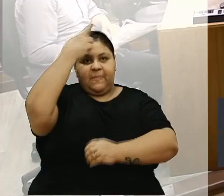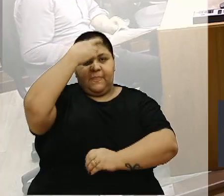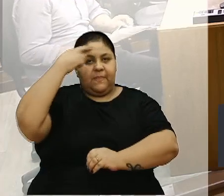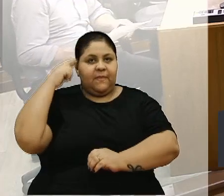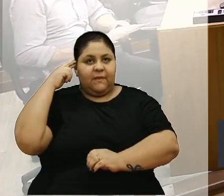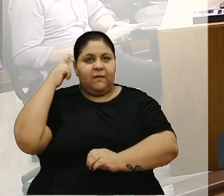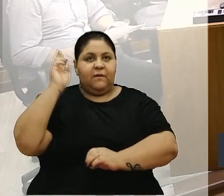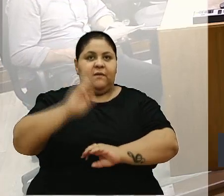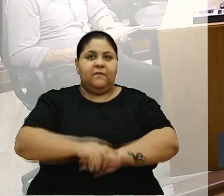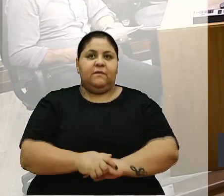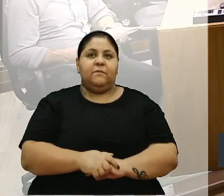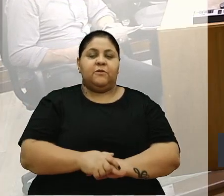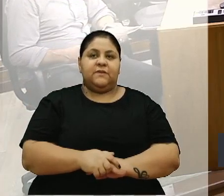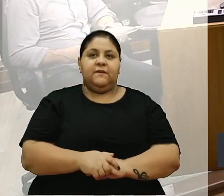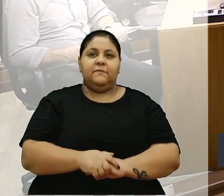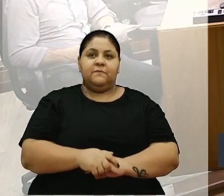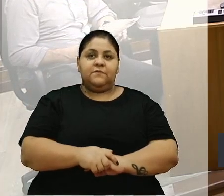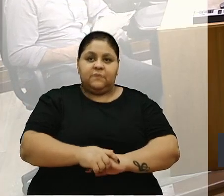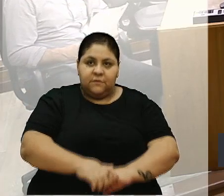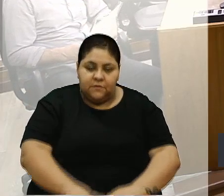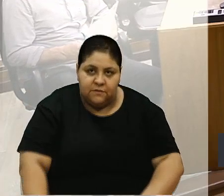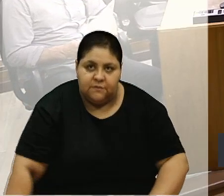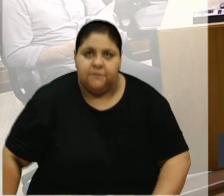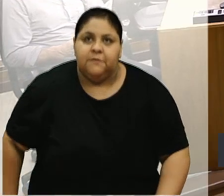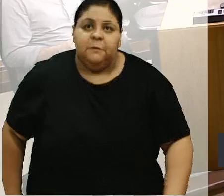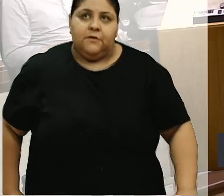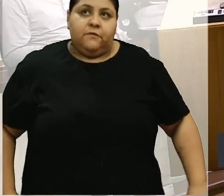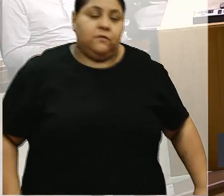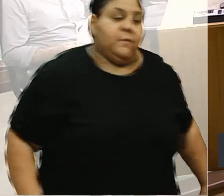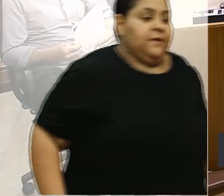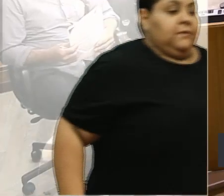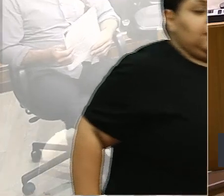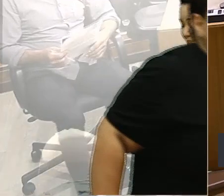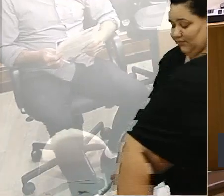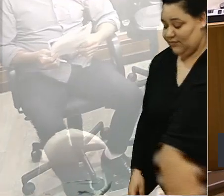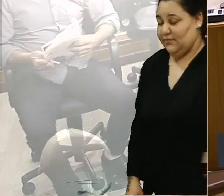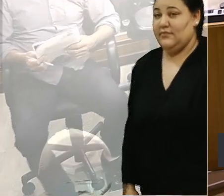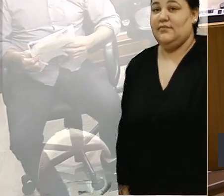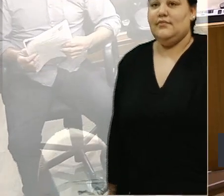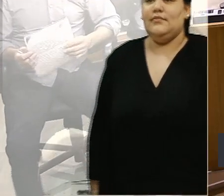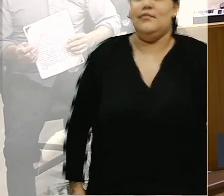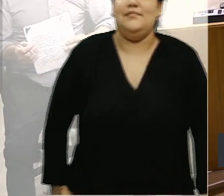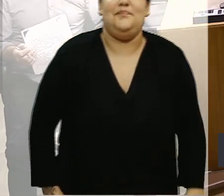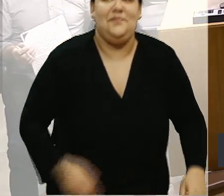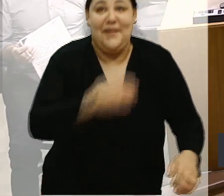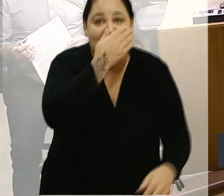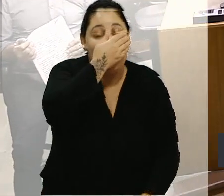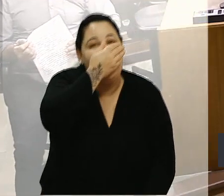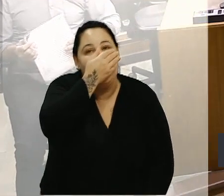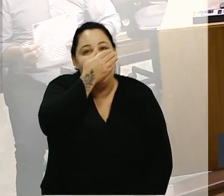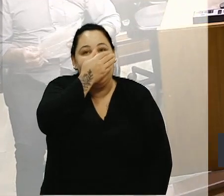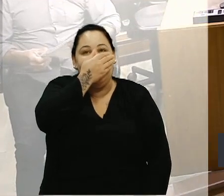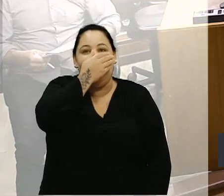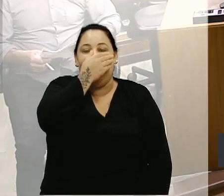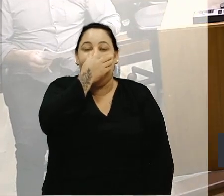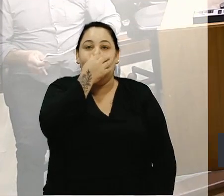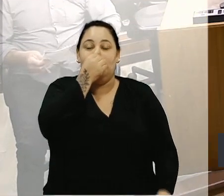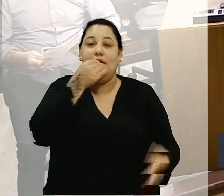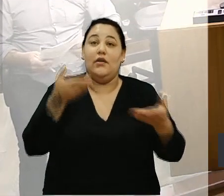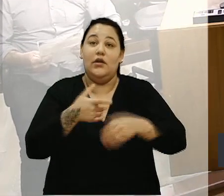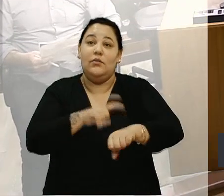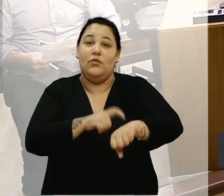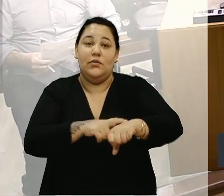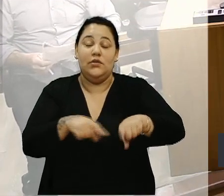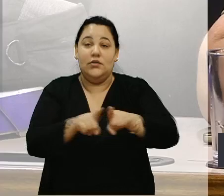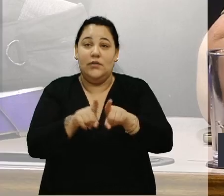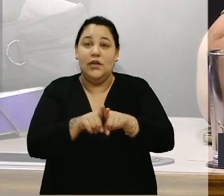sobre a questão da universidade, agora é o momento, depois do anúncio, né, a gente voltar a sentar, pensar com a razão, não com a